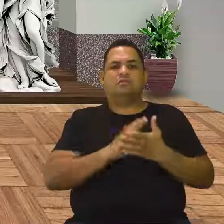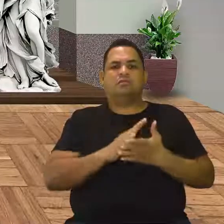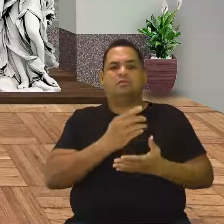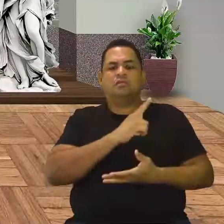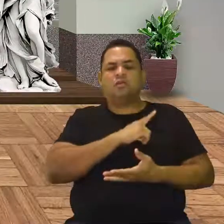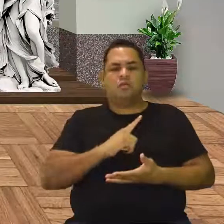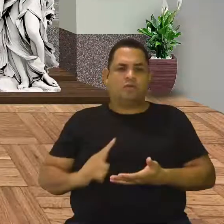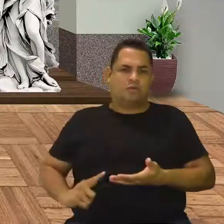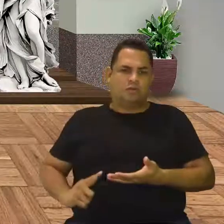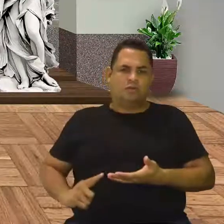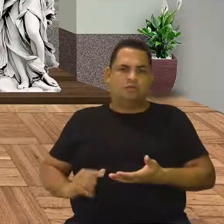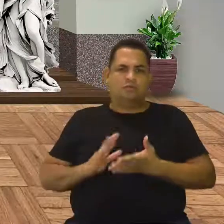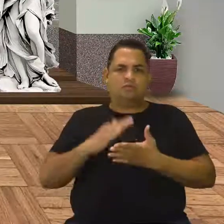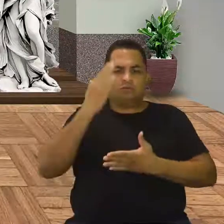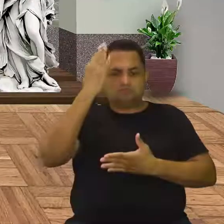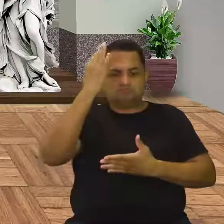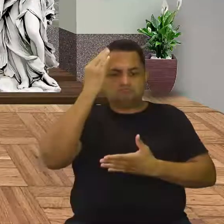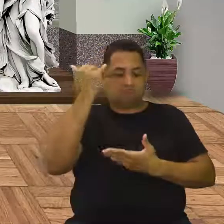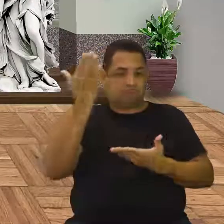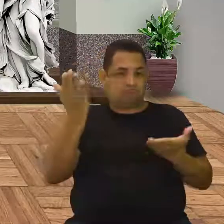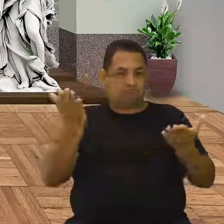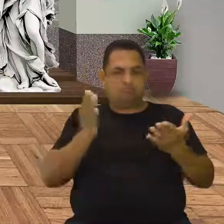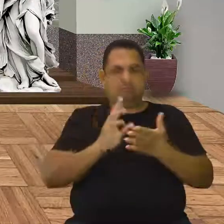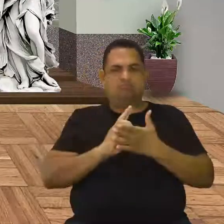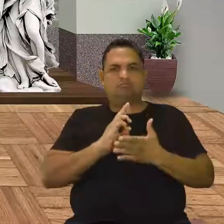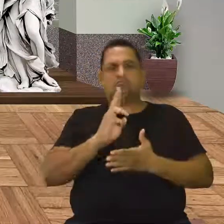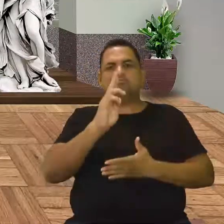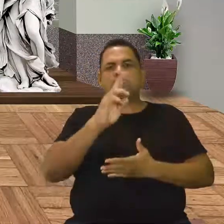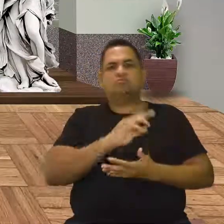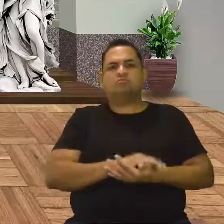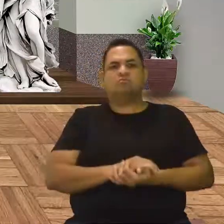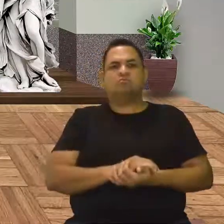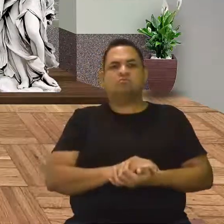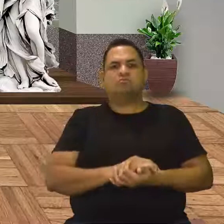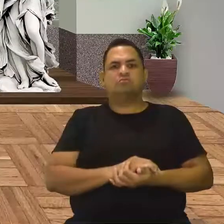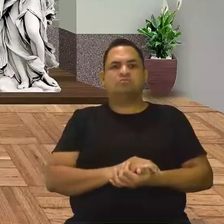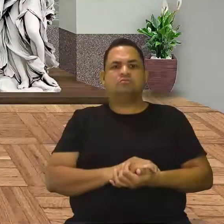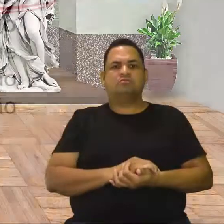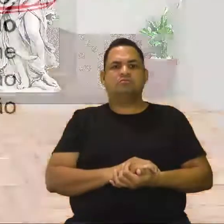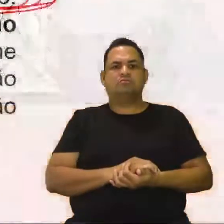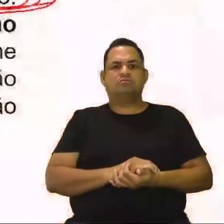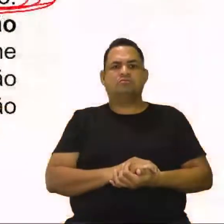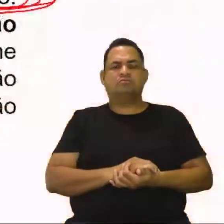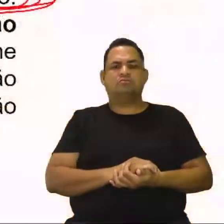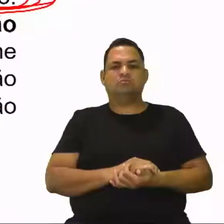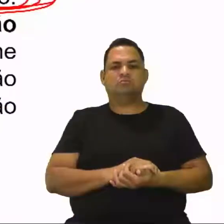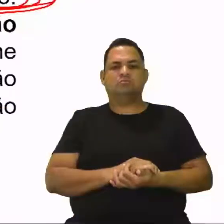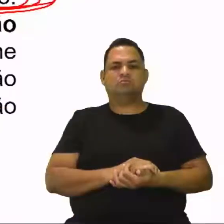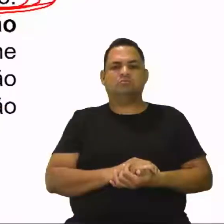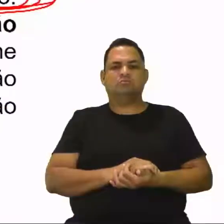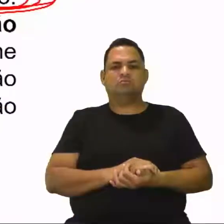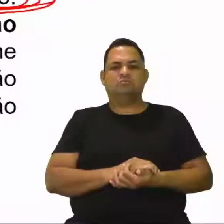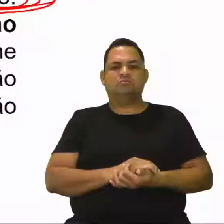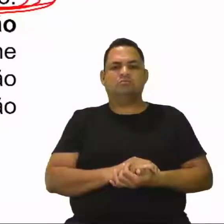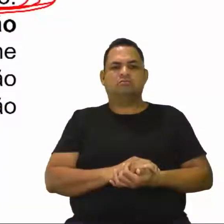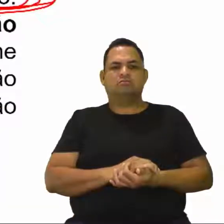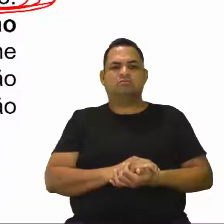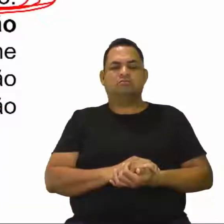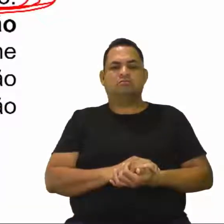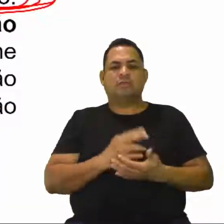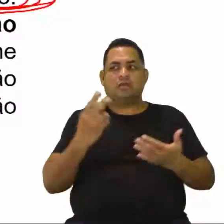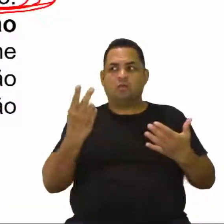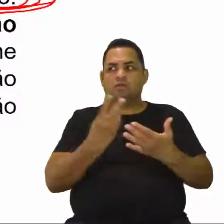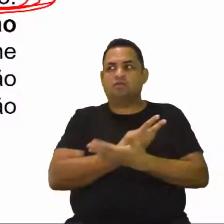governo. Sabiam? Segue no quadro. Vamos lá. No quadro, diz o seguinte. Ocorreu